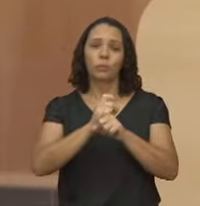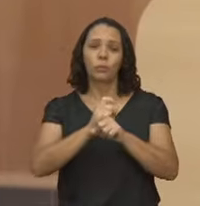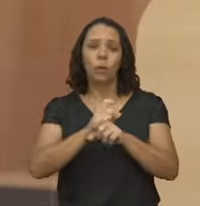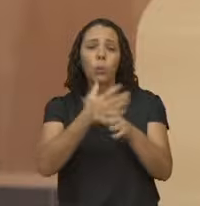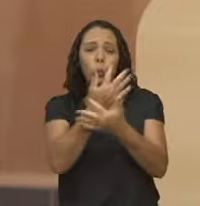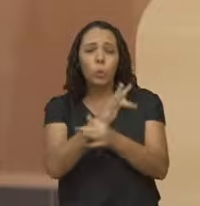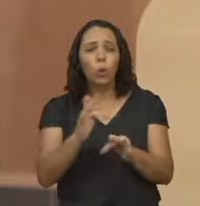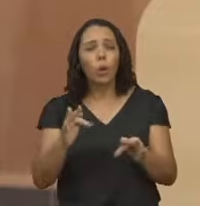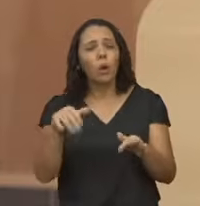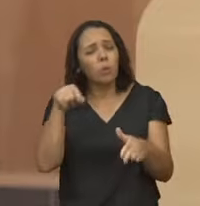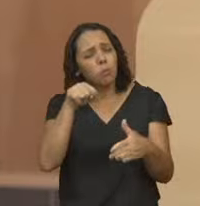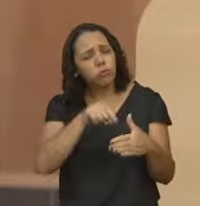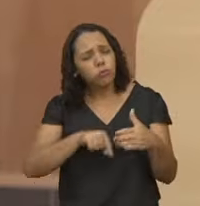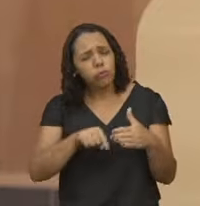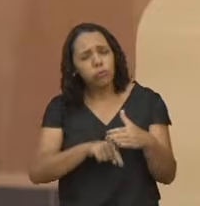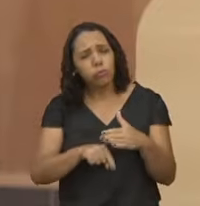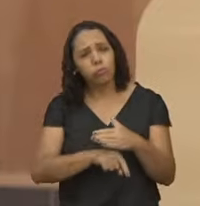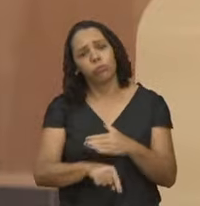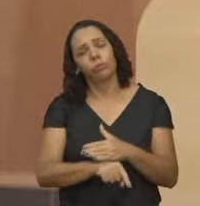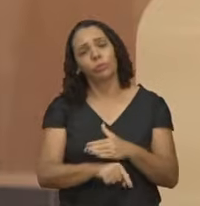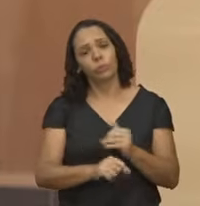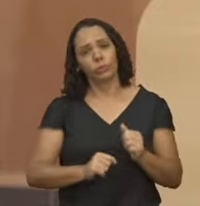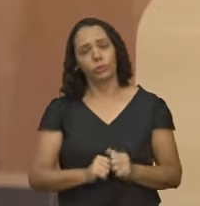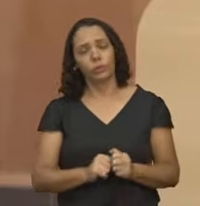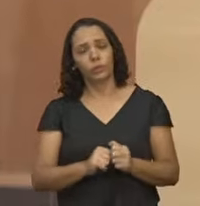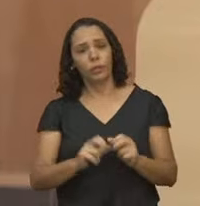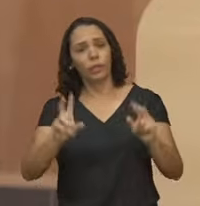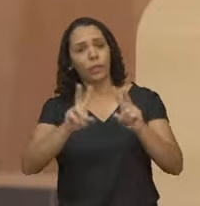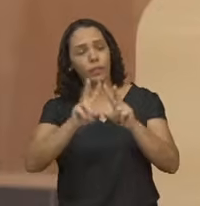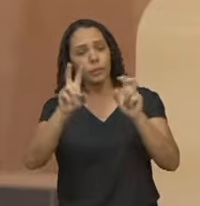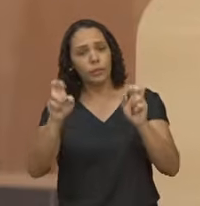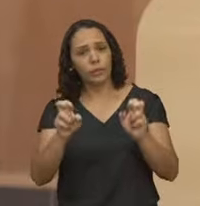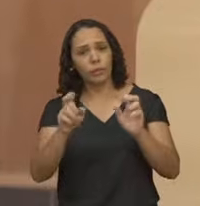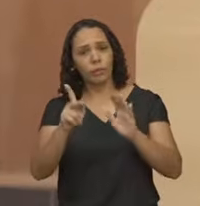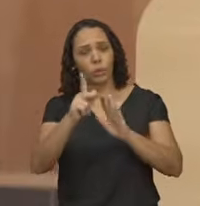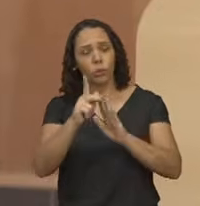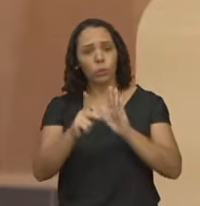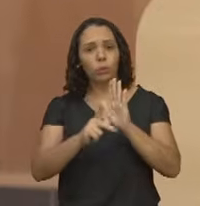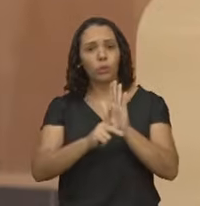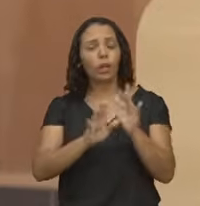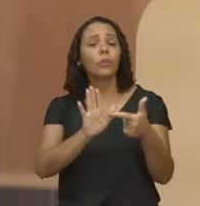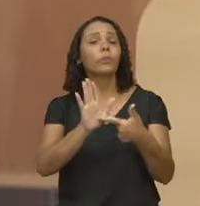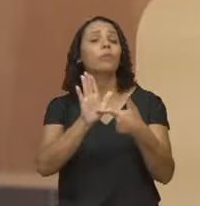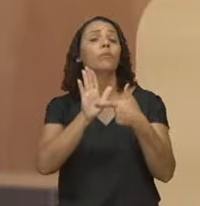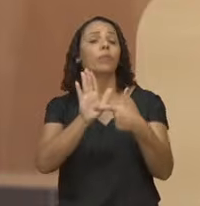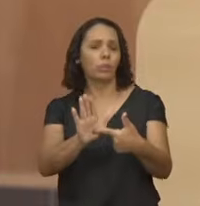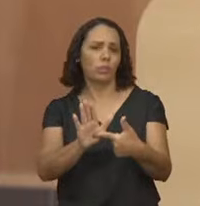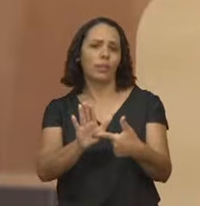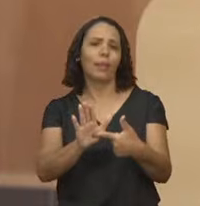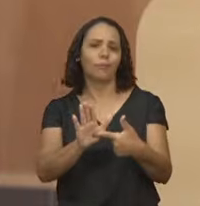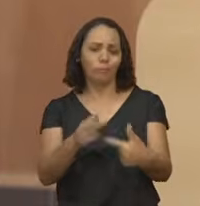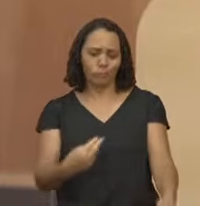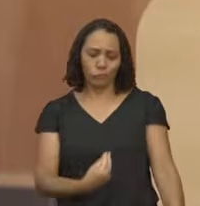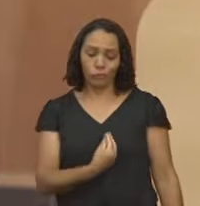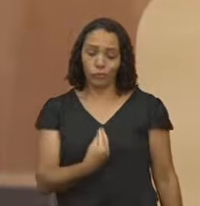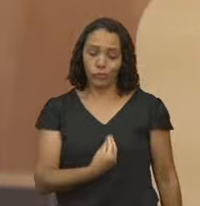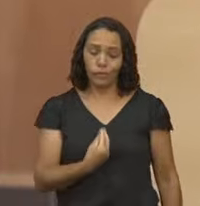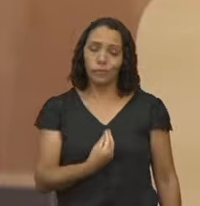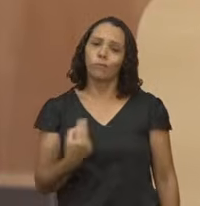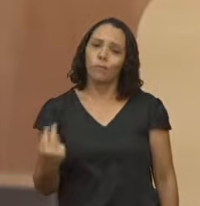E pensar nesse tema, nesse projeto, que vai tocar em vários pontos, desde o valor da vida humana, desde a dignidade, desde do